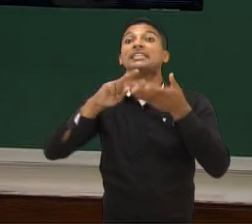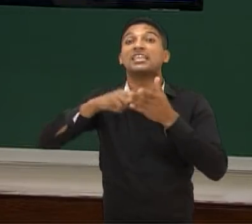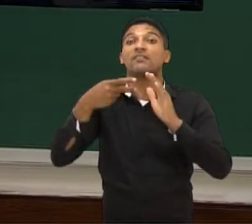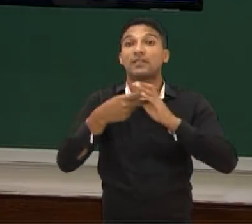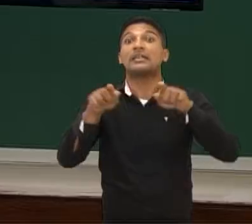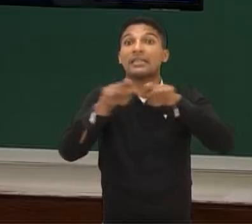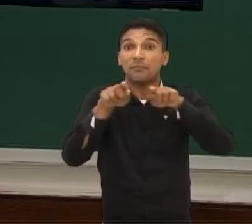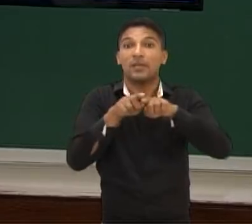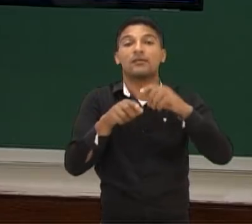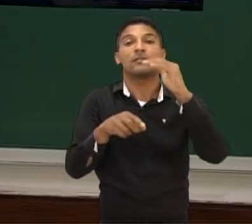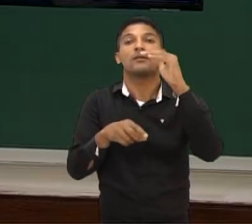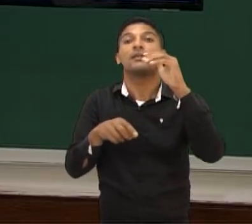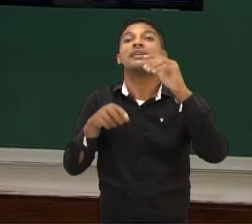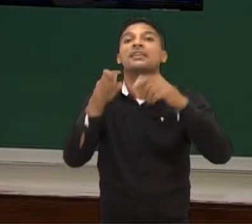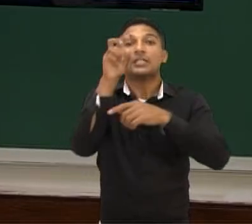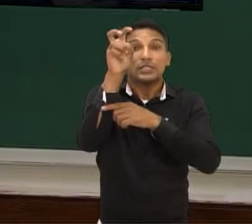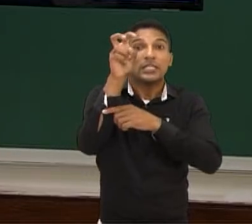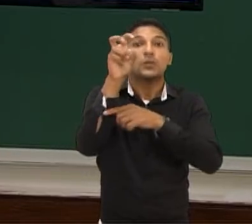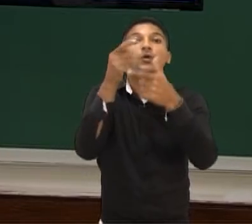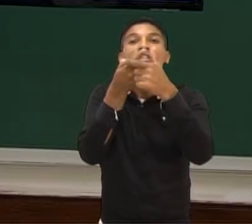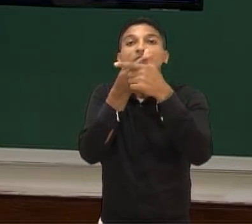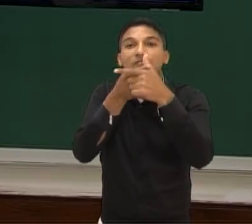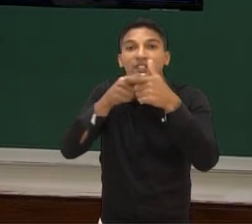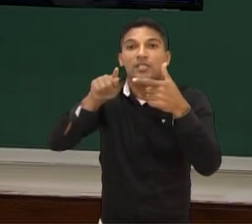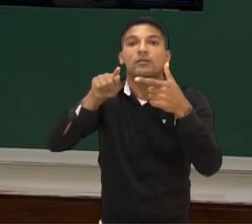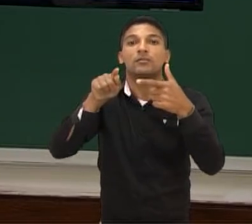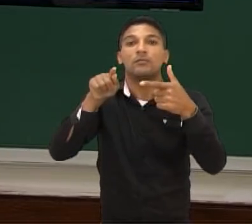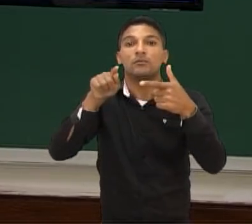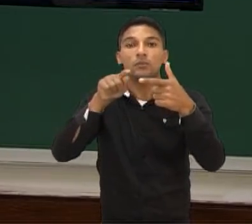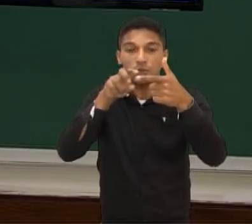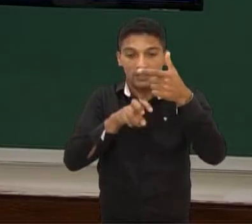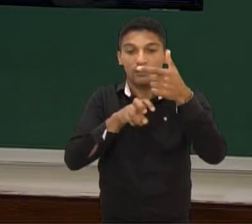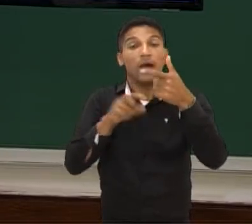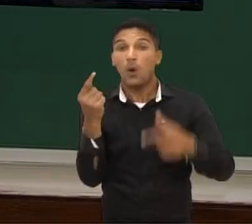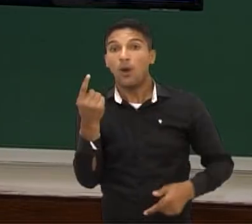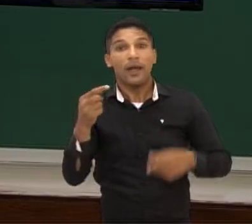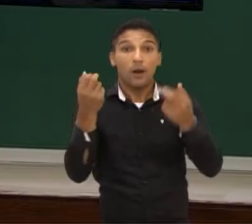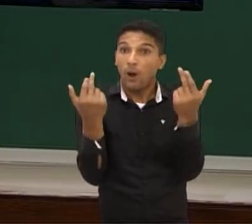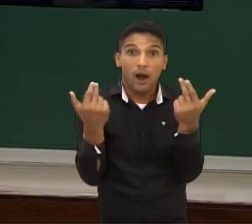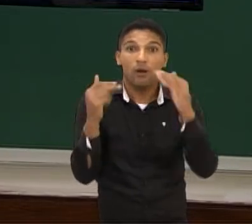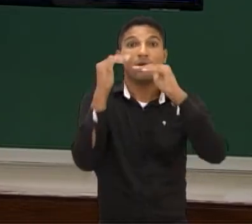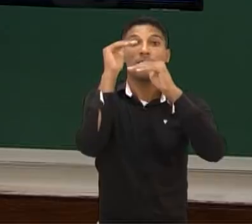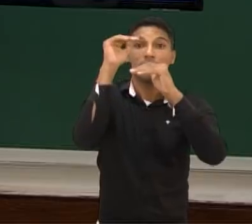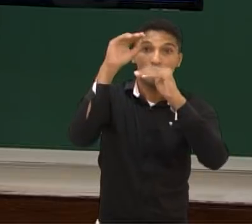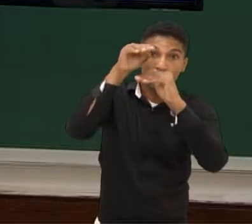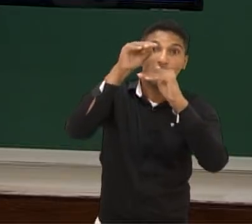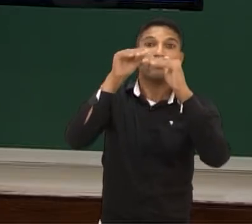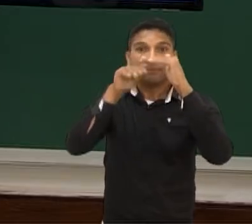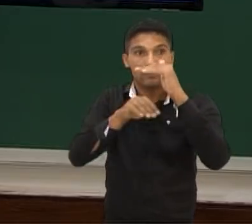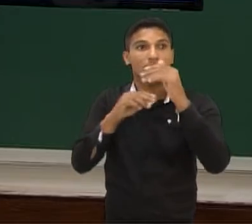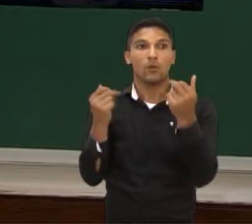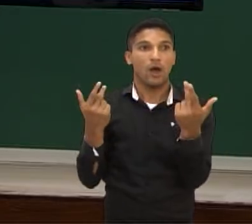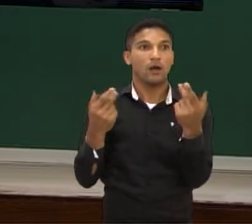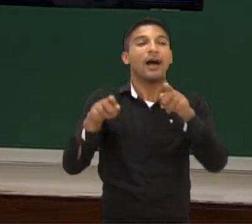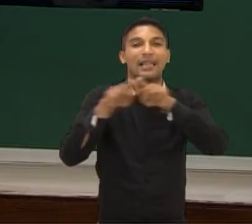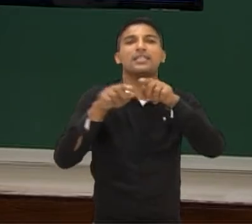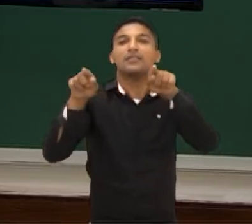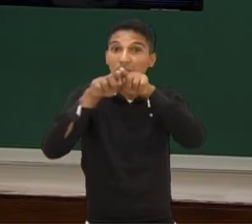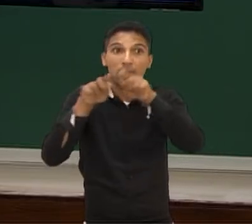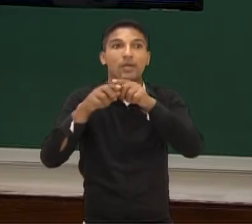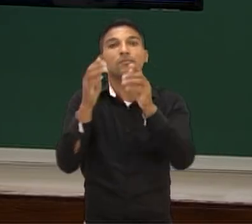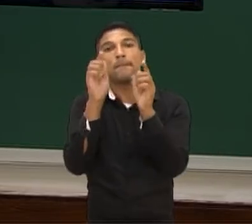divisão, certo? Aqui a professora representou, certo? Da mesma forma, 5/5 mais 5/5